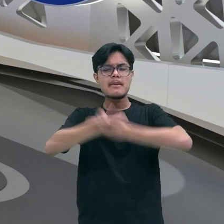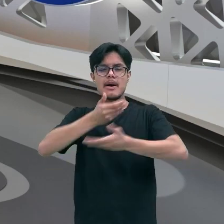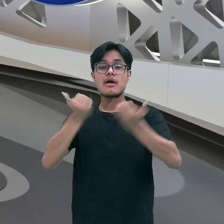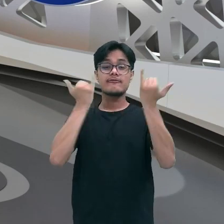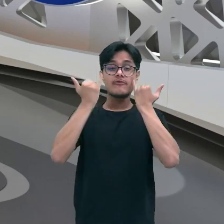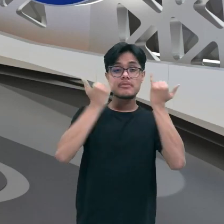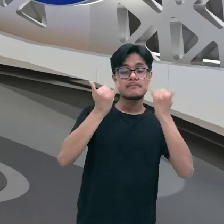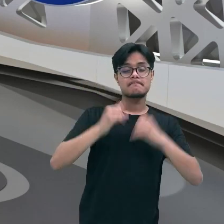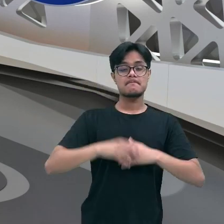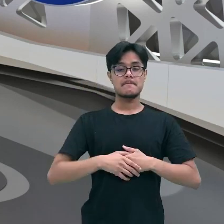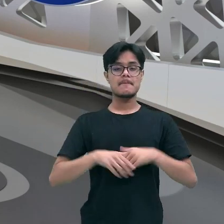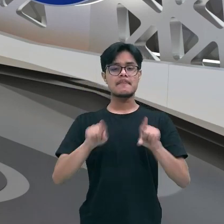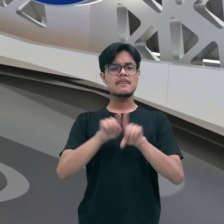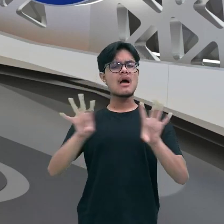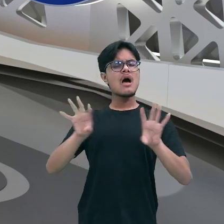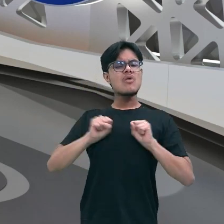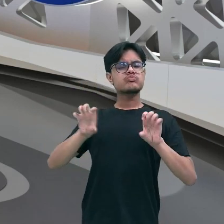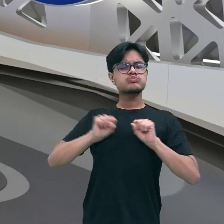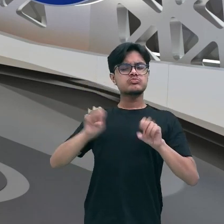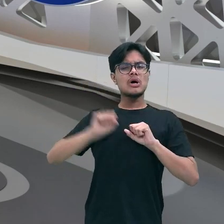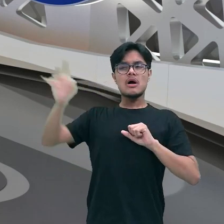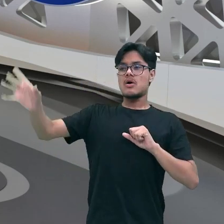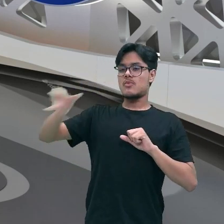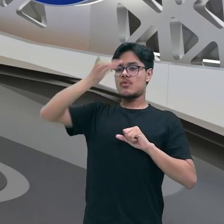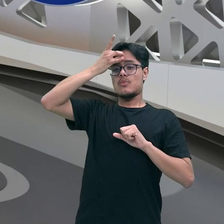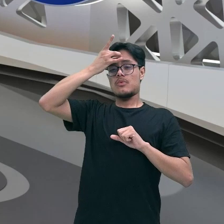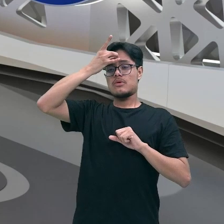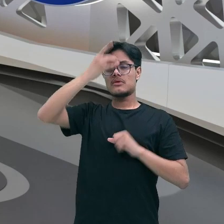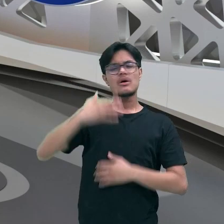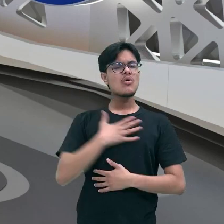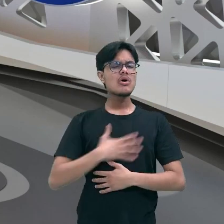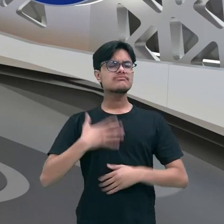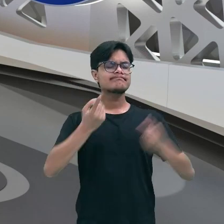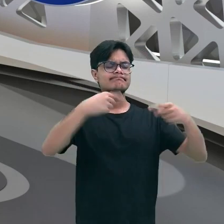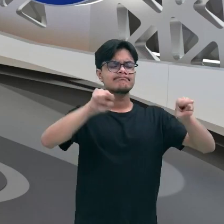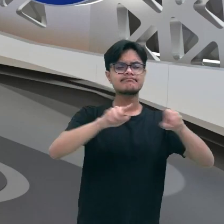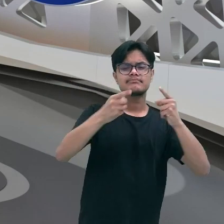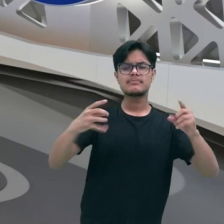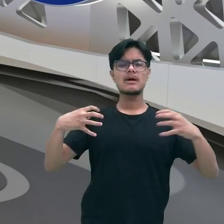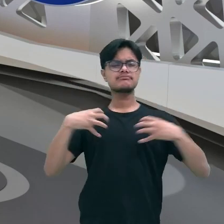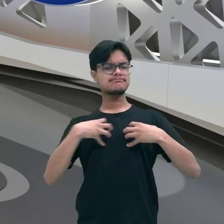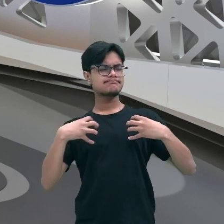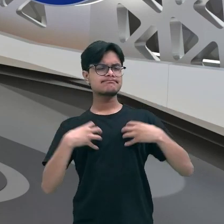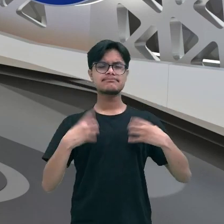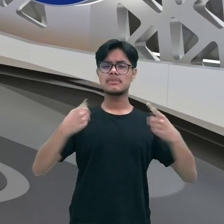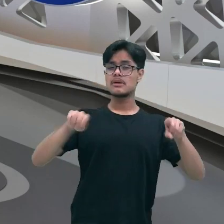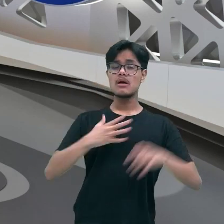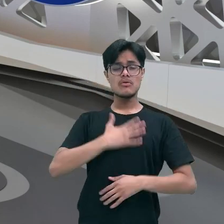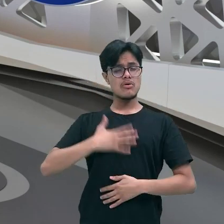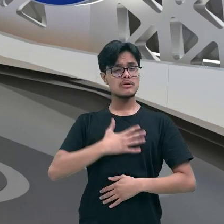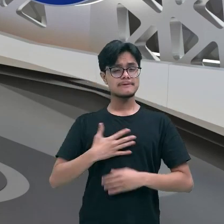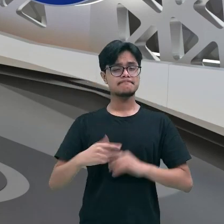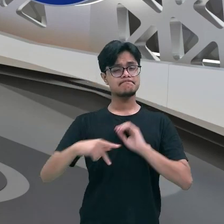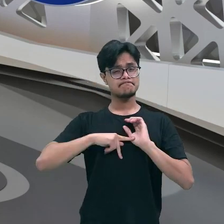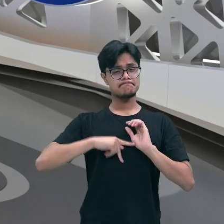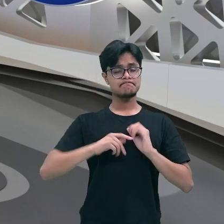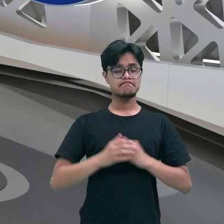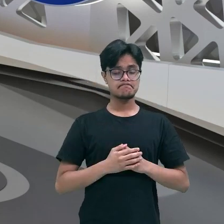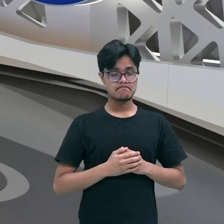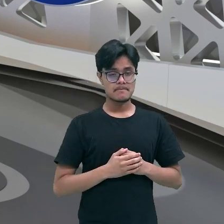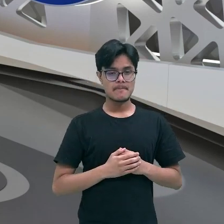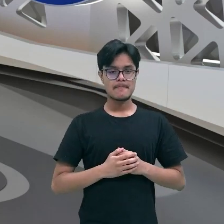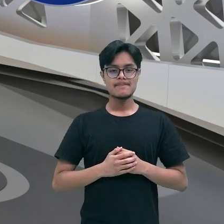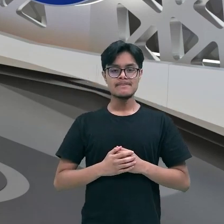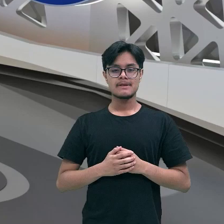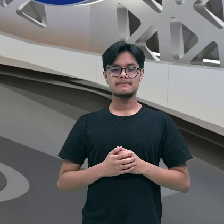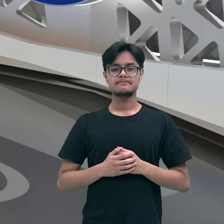informações e pegando aquilo que a gente, de repente, gosta, começa a gostar do ritmo e tal, e a gente começa a se apropriar. Exato. E aí, mais adiante, a gente vai apresentar